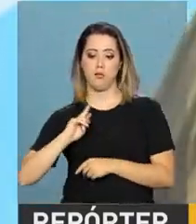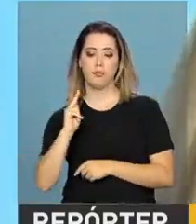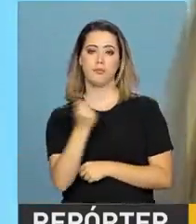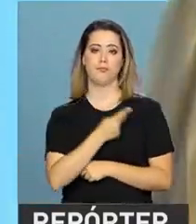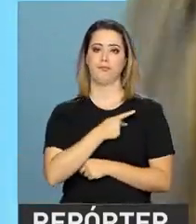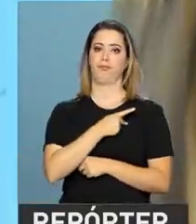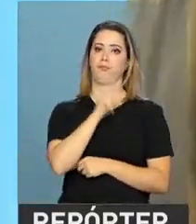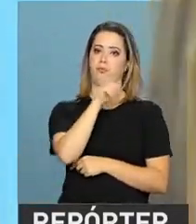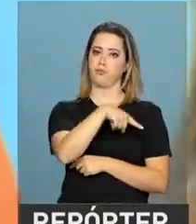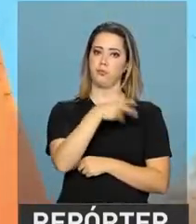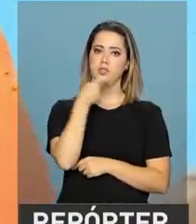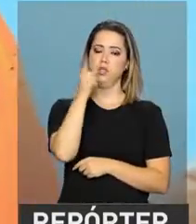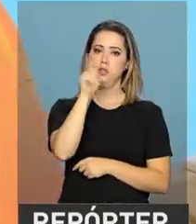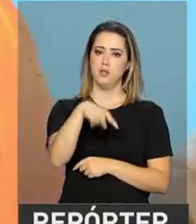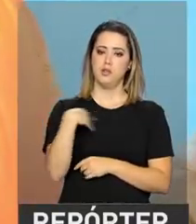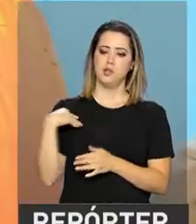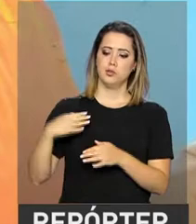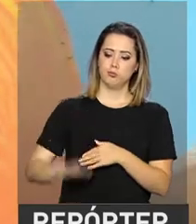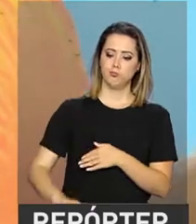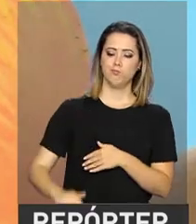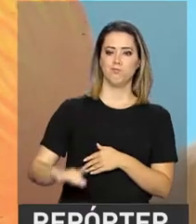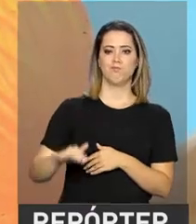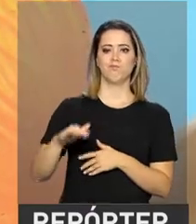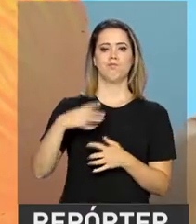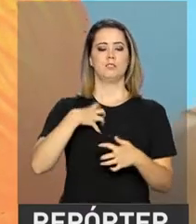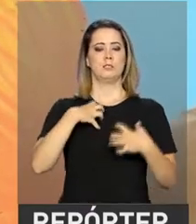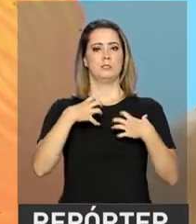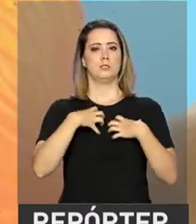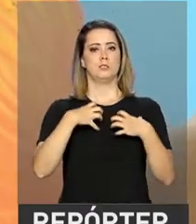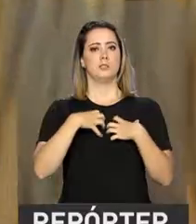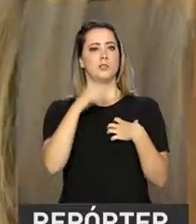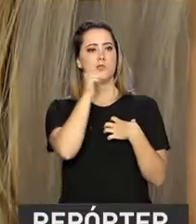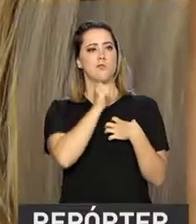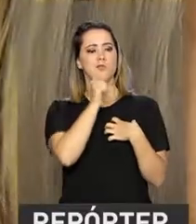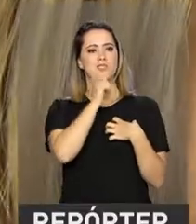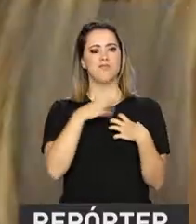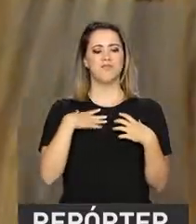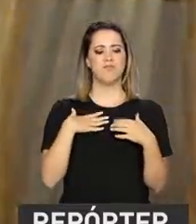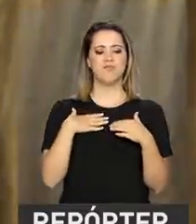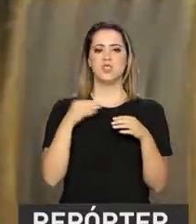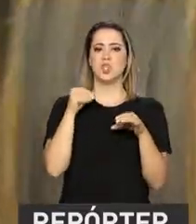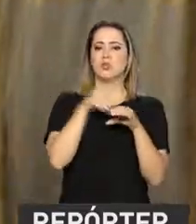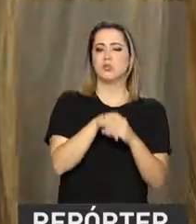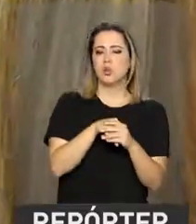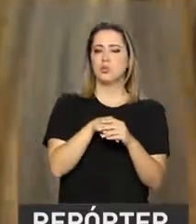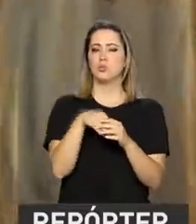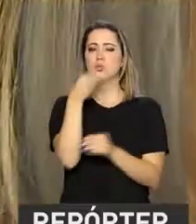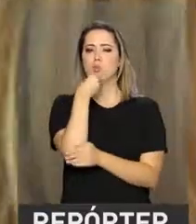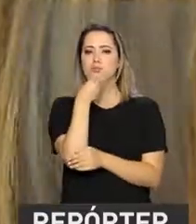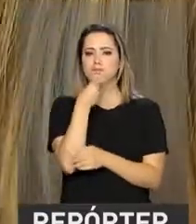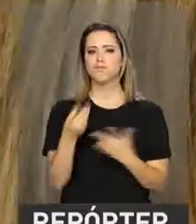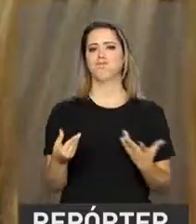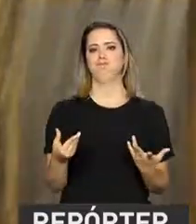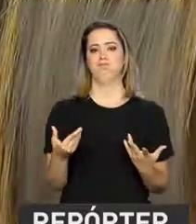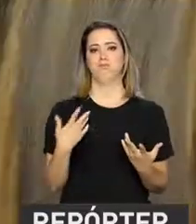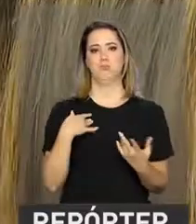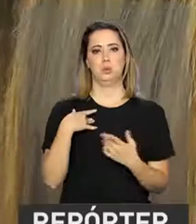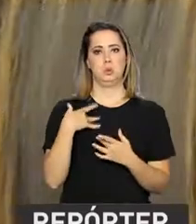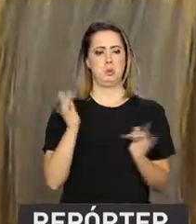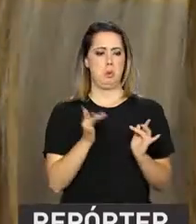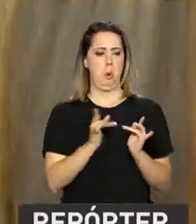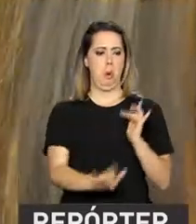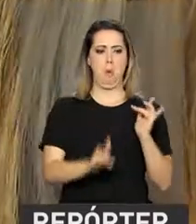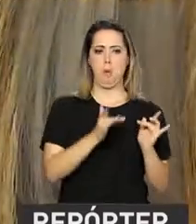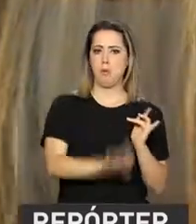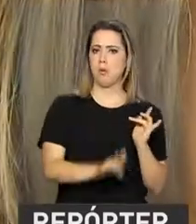transexual. Melissa conta que desde pequena sentia que era uma menina presa num corpo masculino. Sem a aceitação da